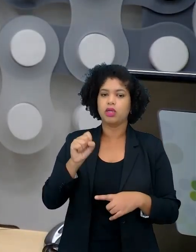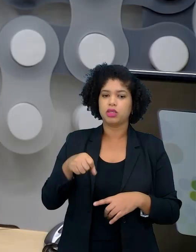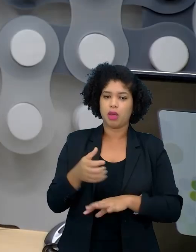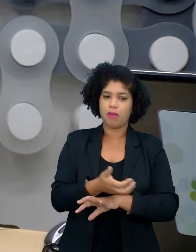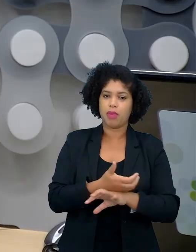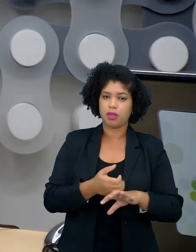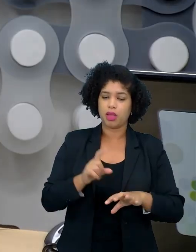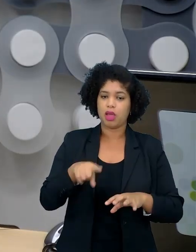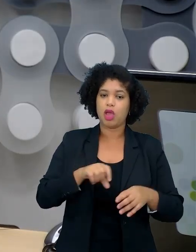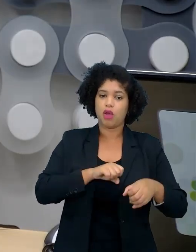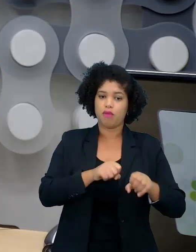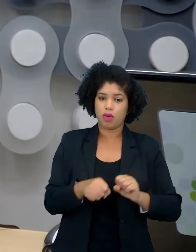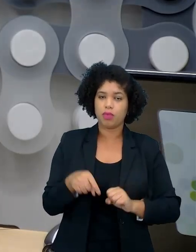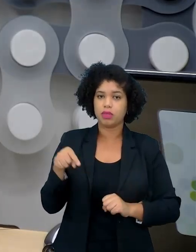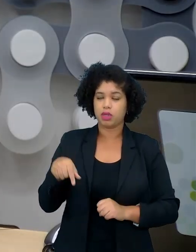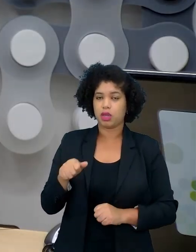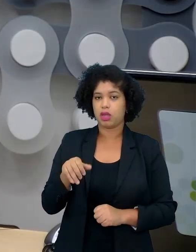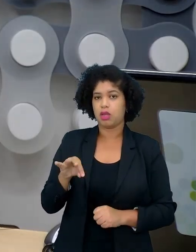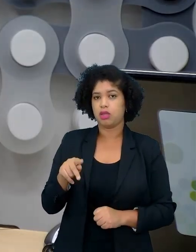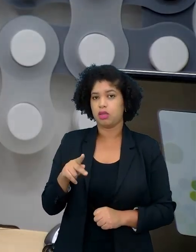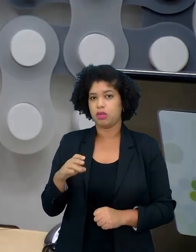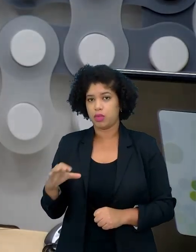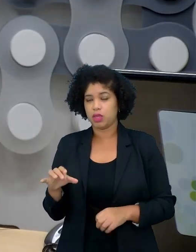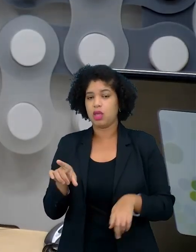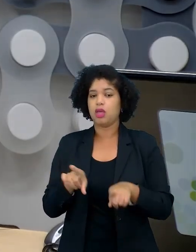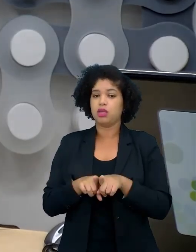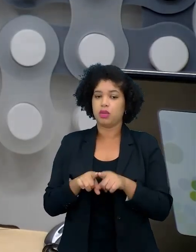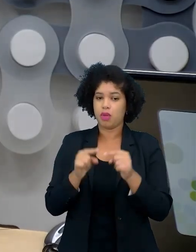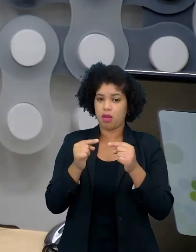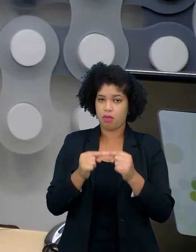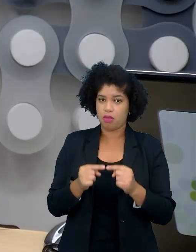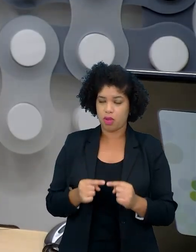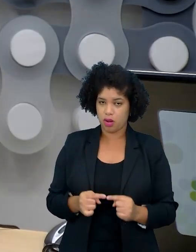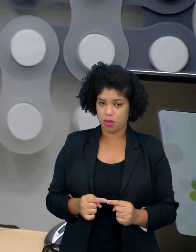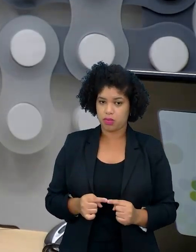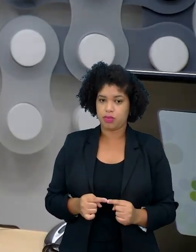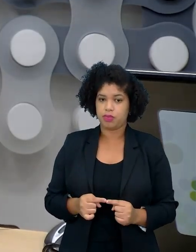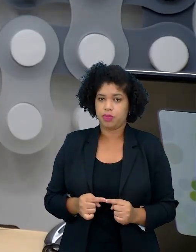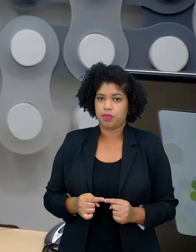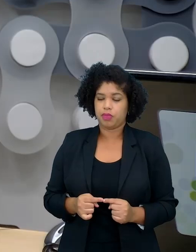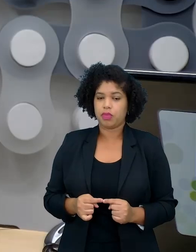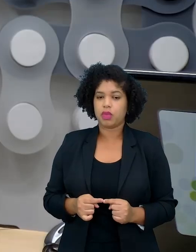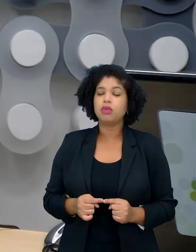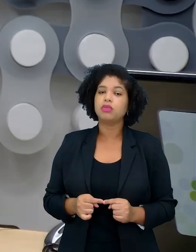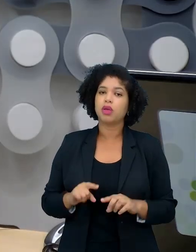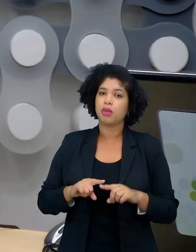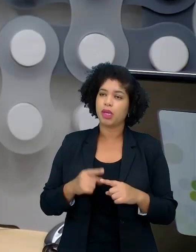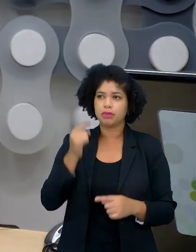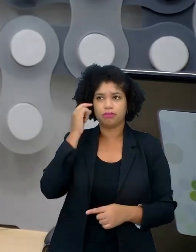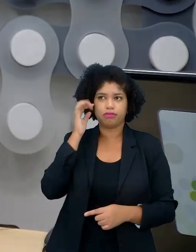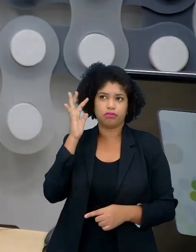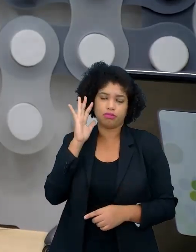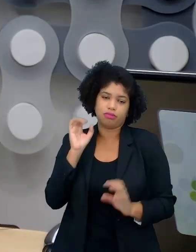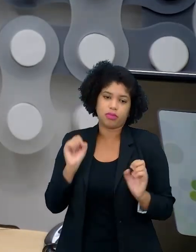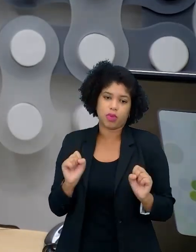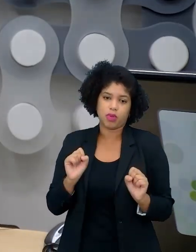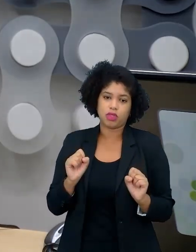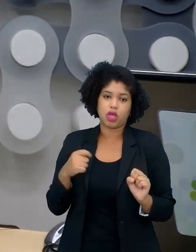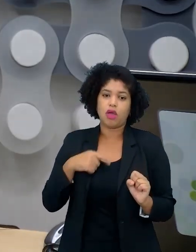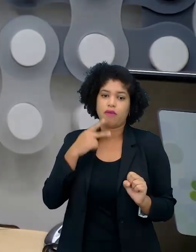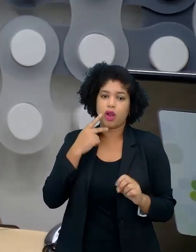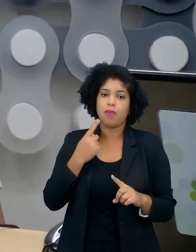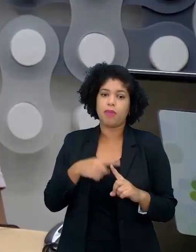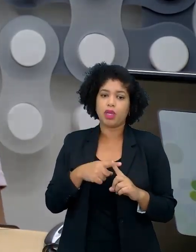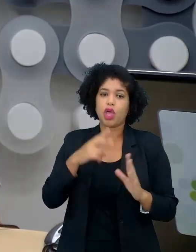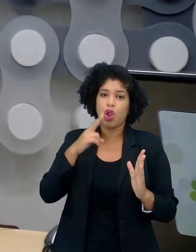as nossas formações aqui, elas têm sido também nesse sentido. Então, fica aí a critério de ponderar acerca disso. Eu estou falando porque eu